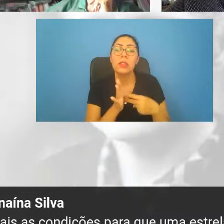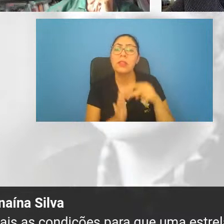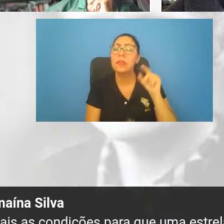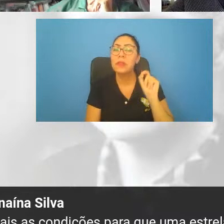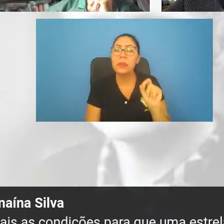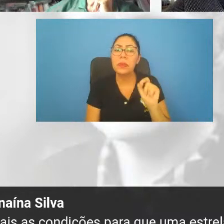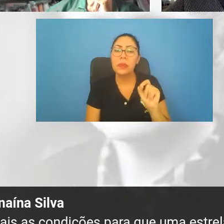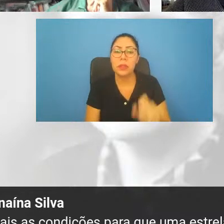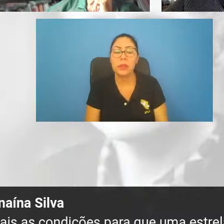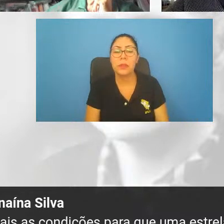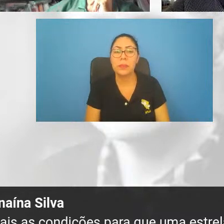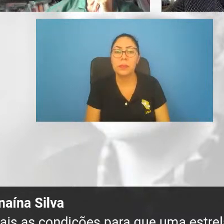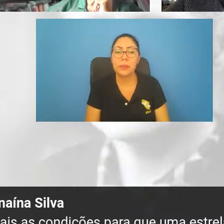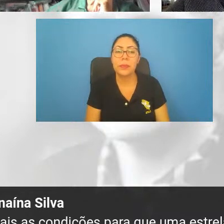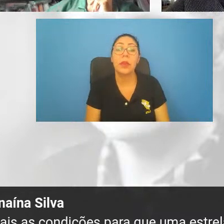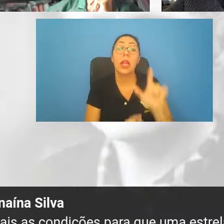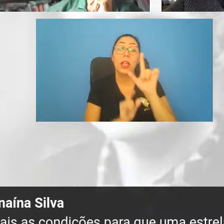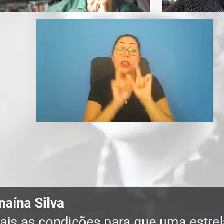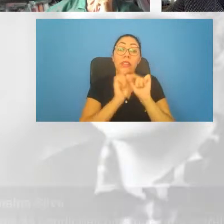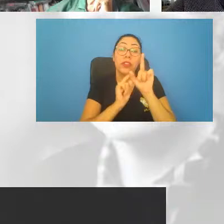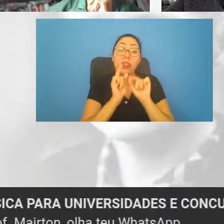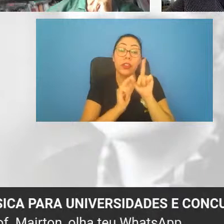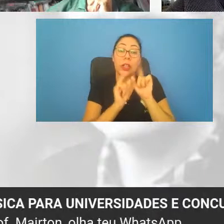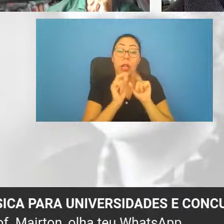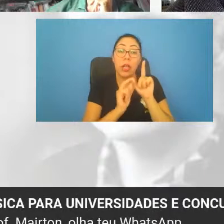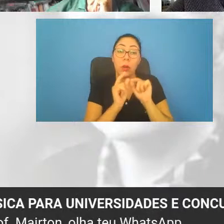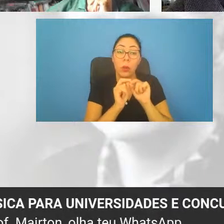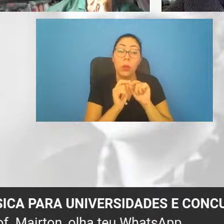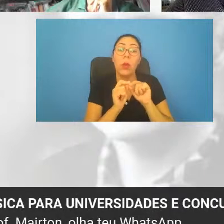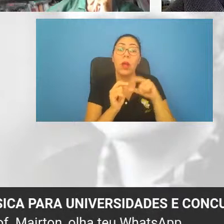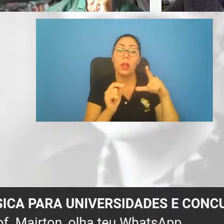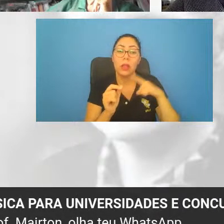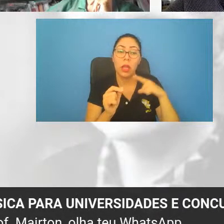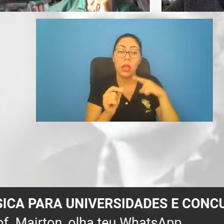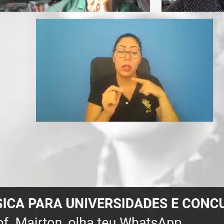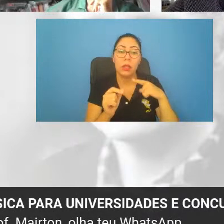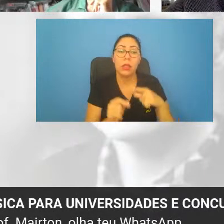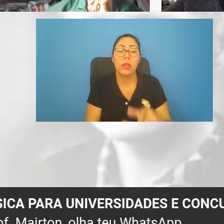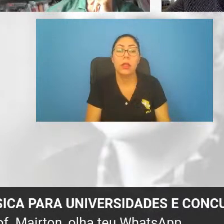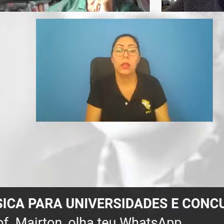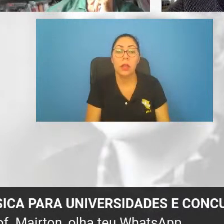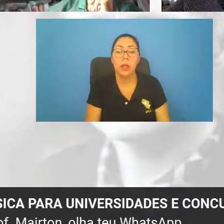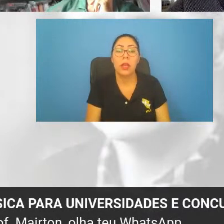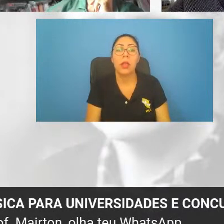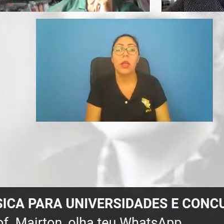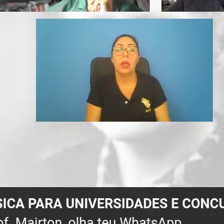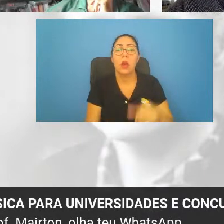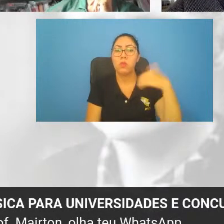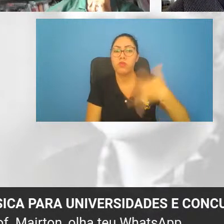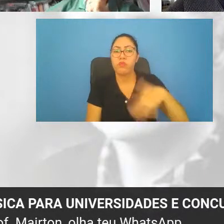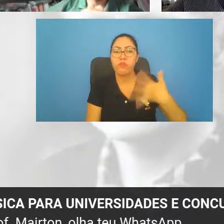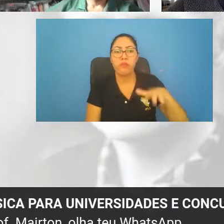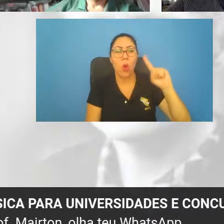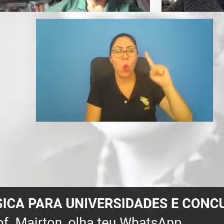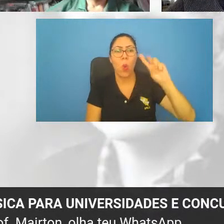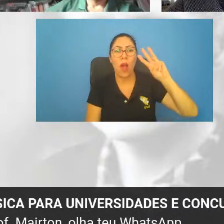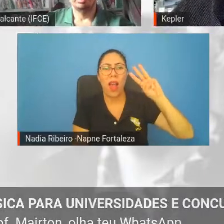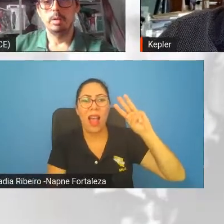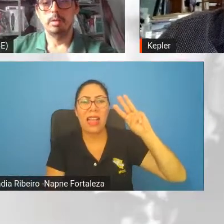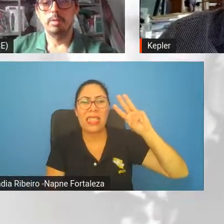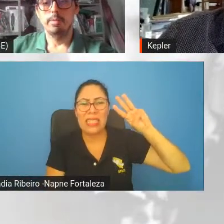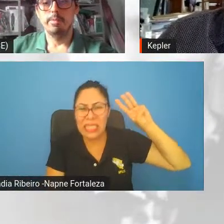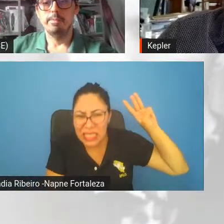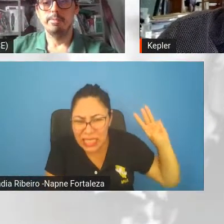campo da ordem de um trilhão de Gauss muito maior do que qualquer coisa que a gente possa